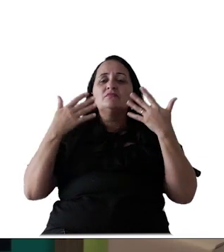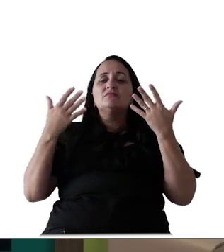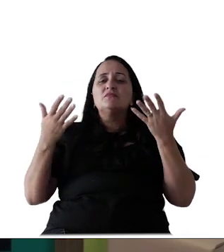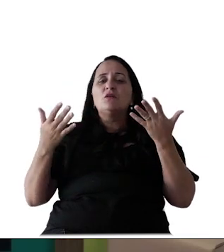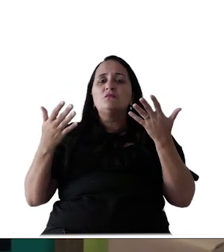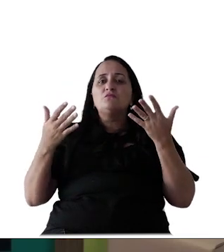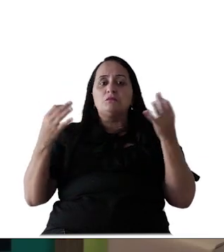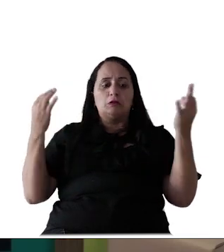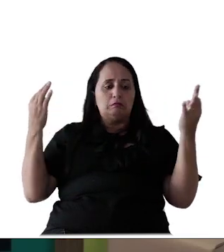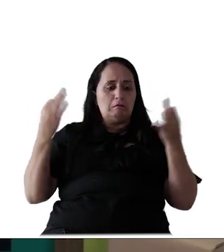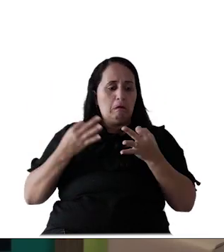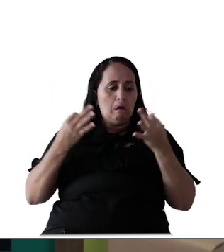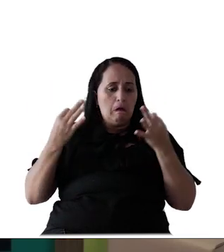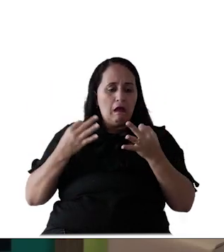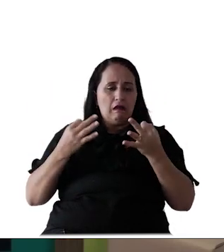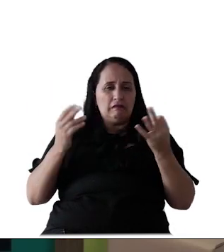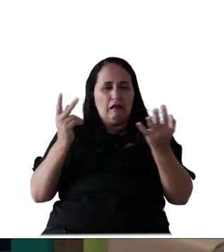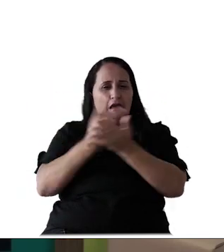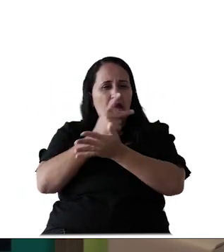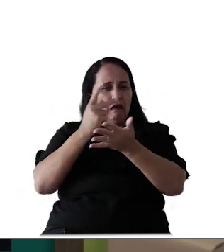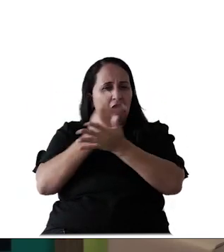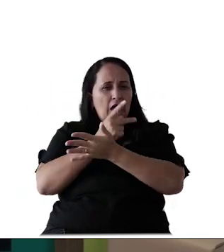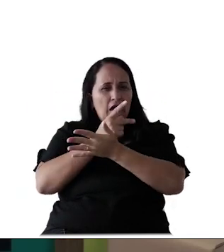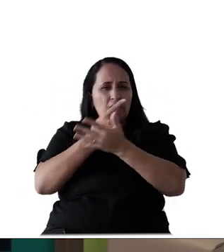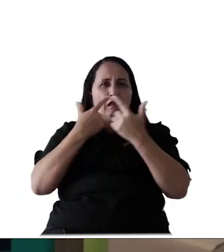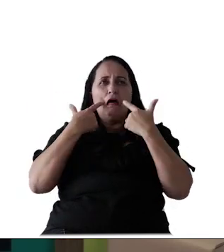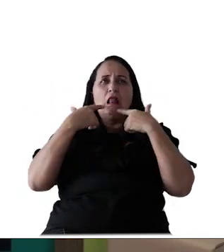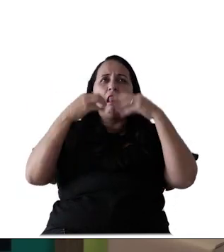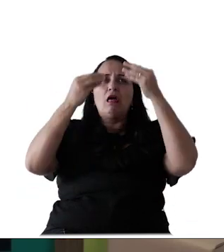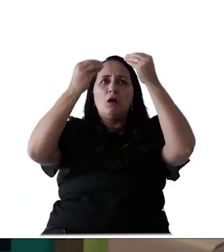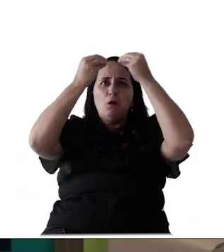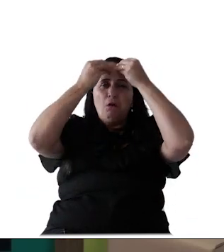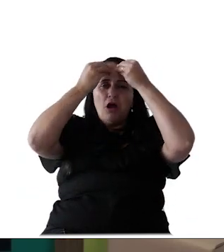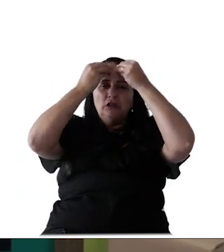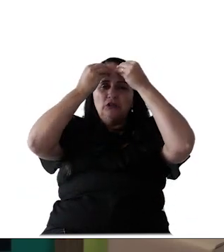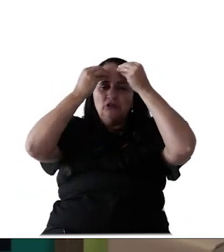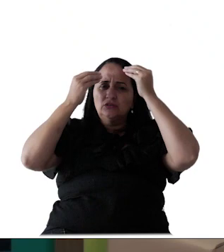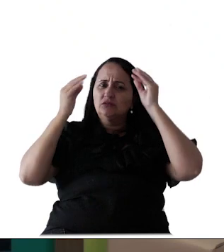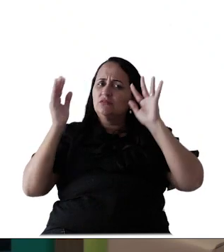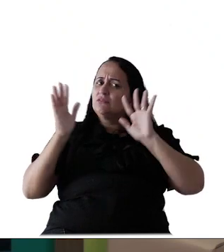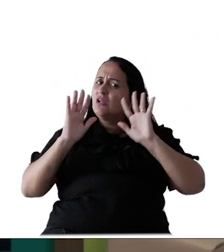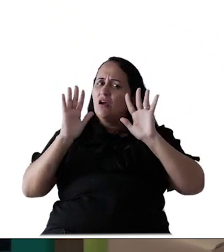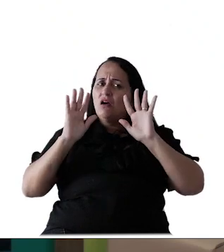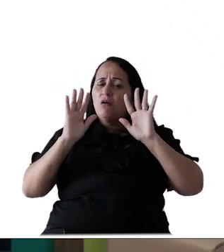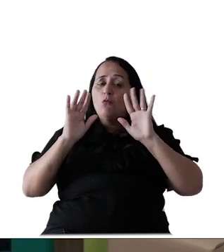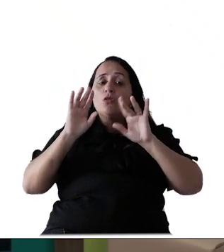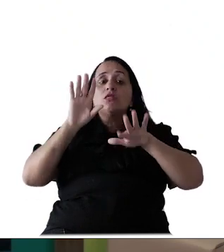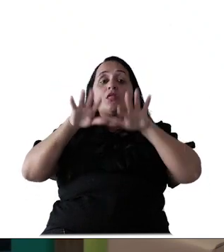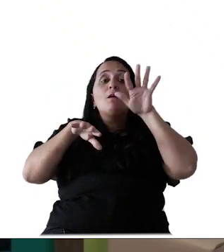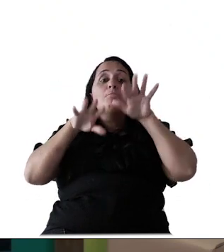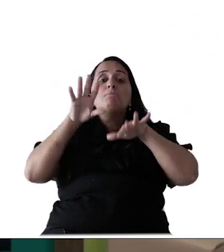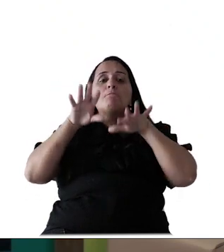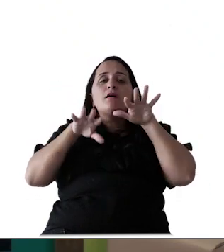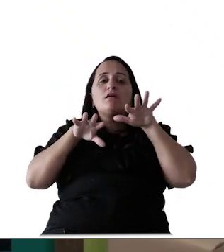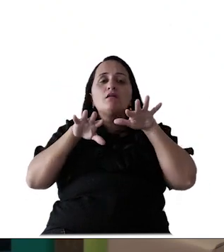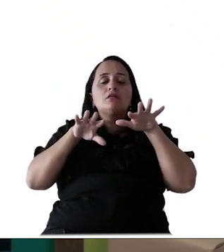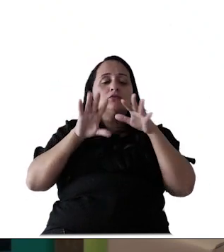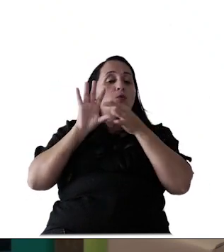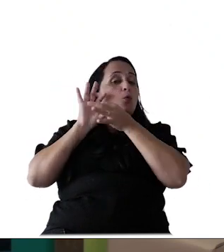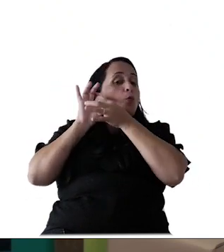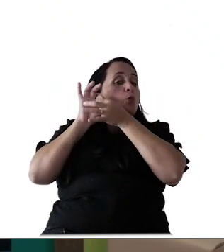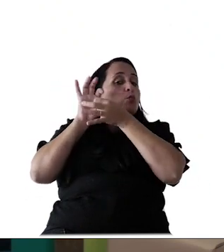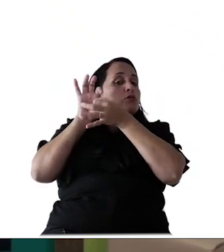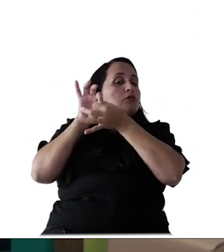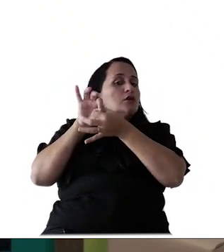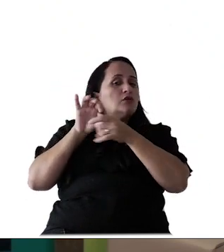correta ou errada. Existe linguagem adequada àquele contexto social que você